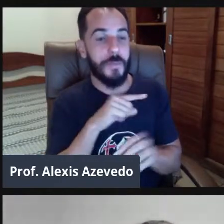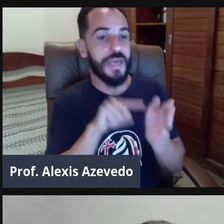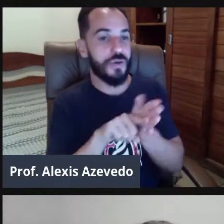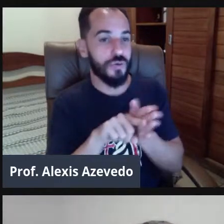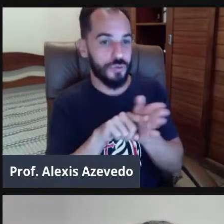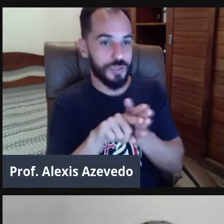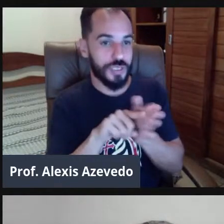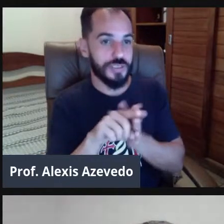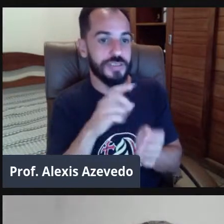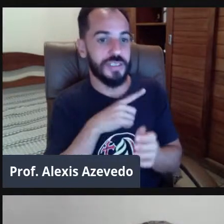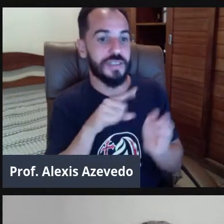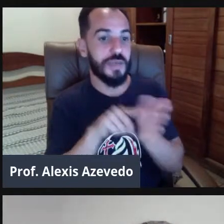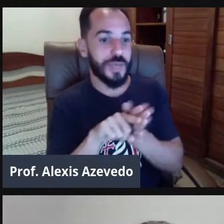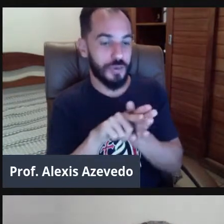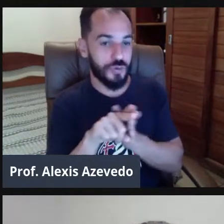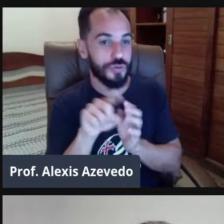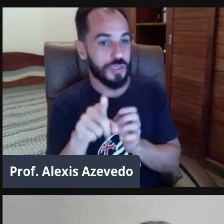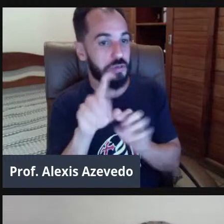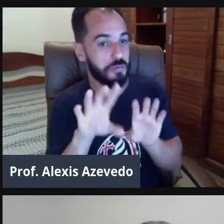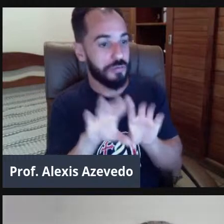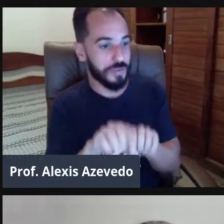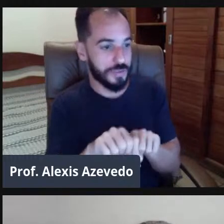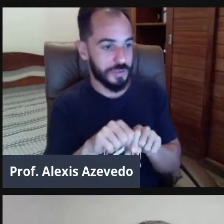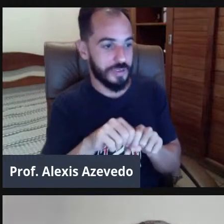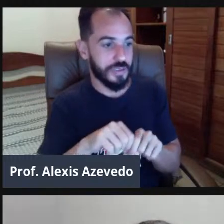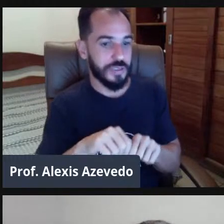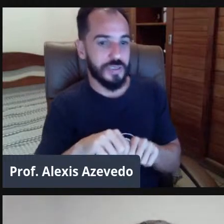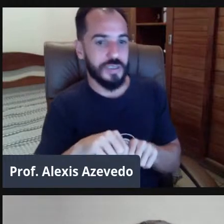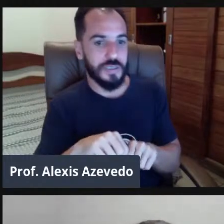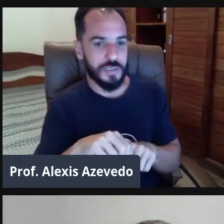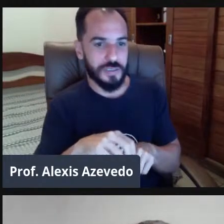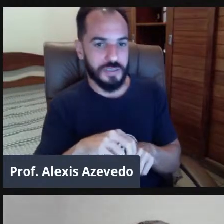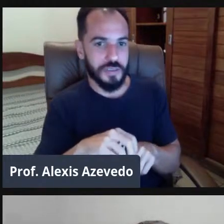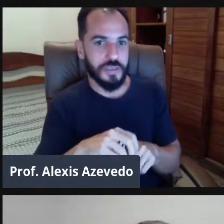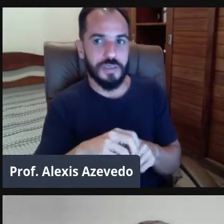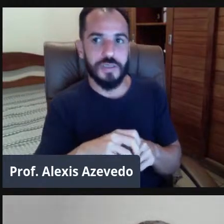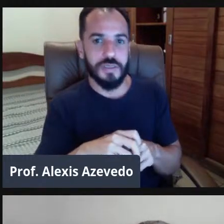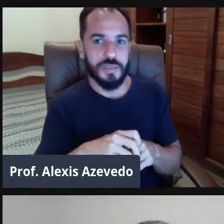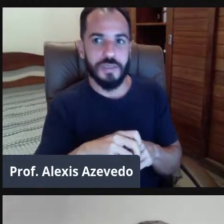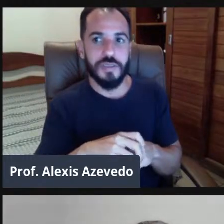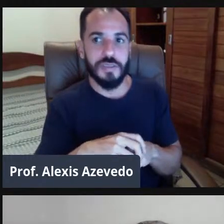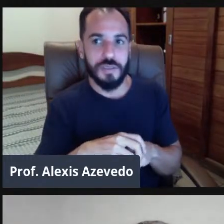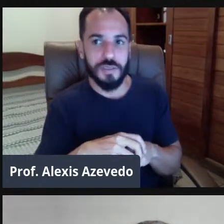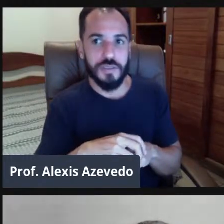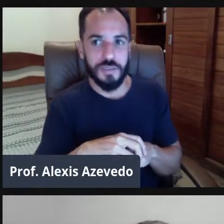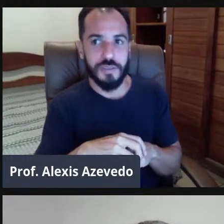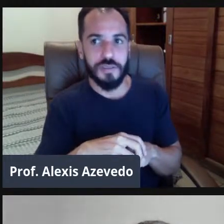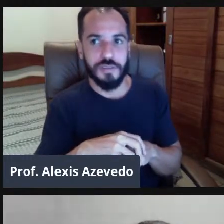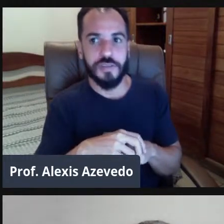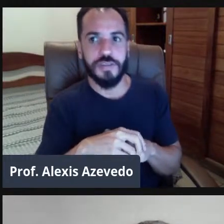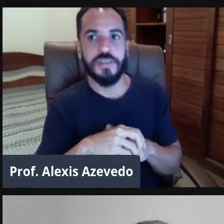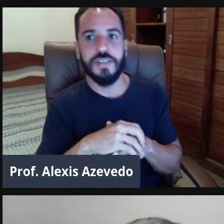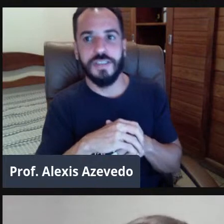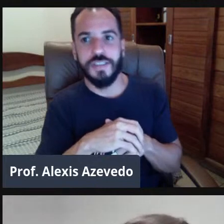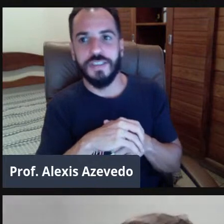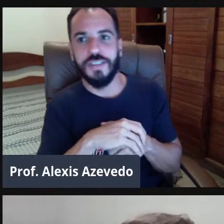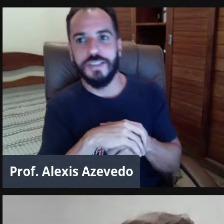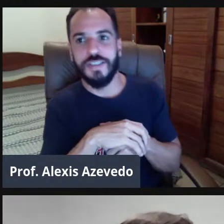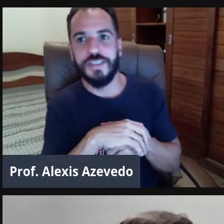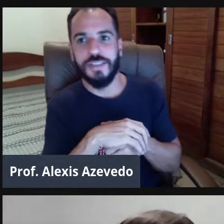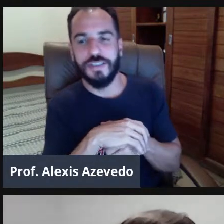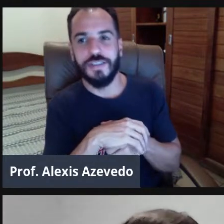não ser... eu vi aqui no chat algumas questões colocadas, eu acho